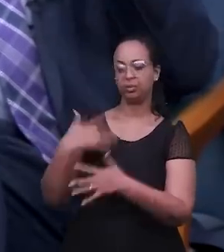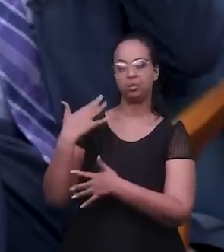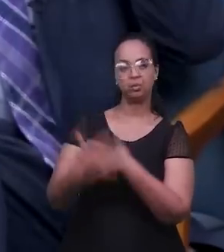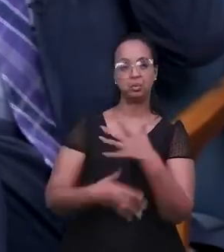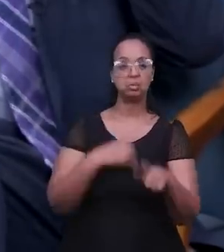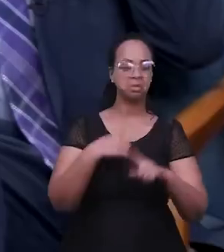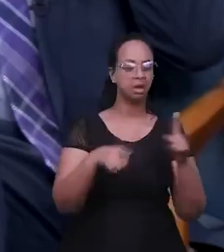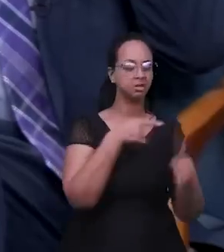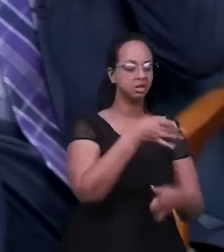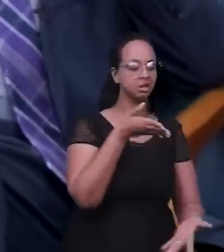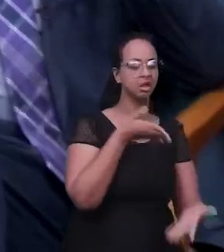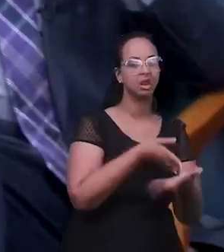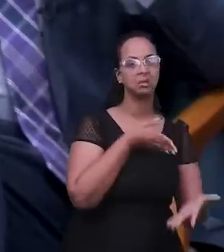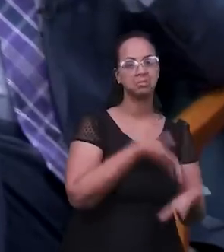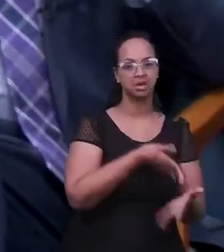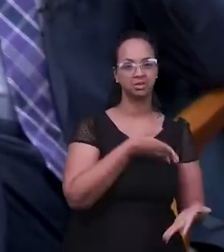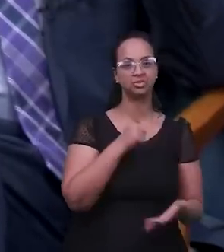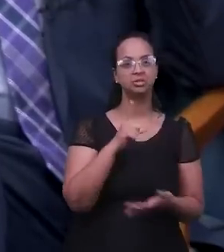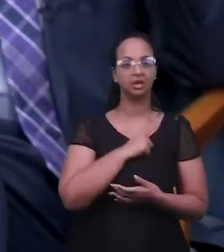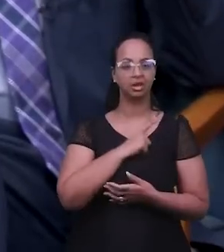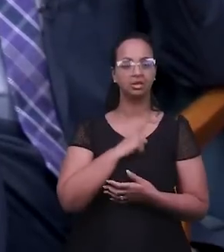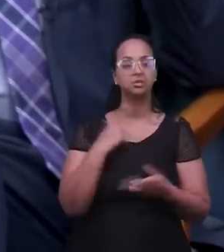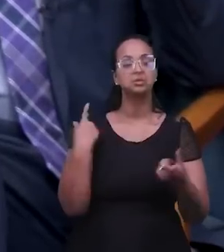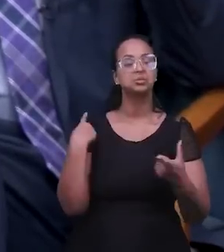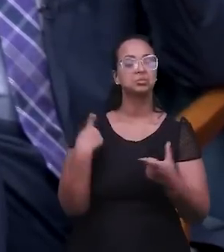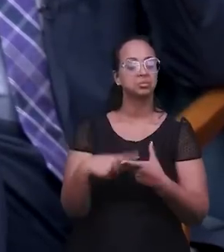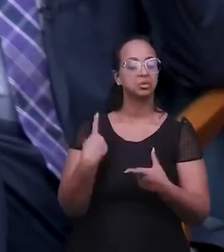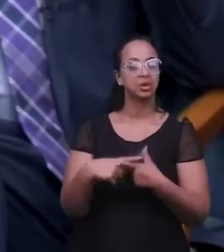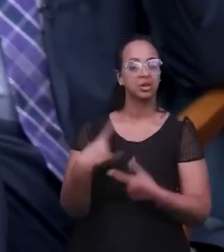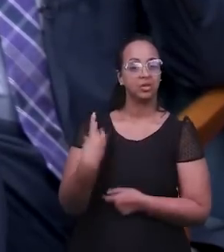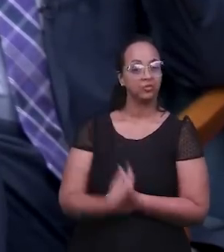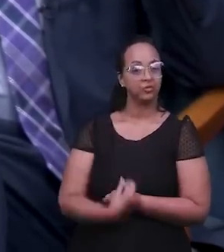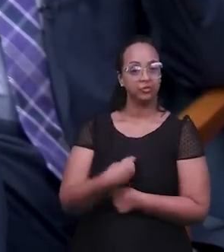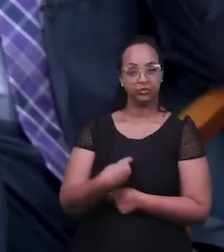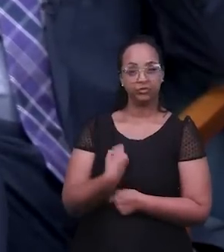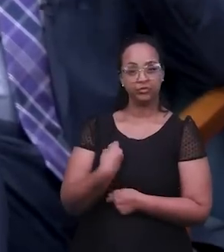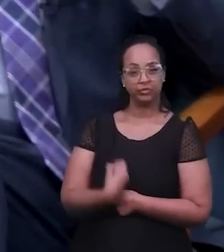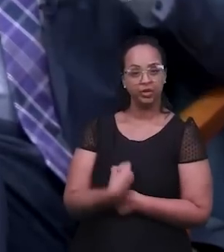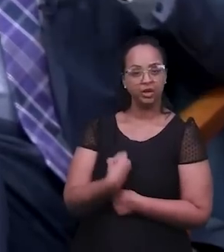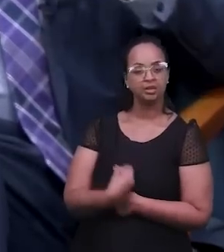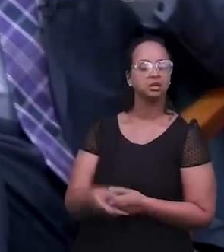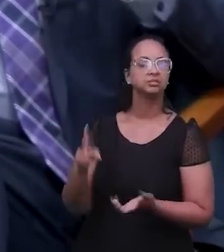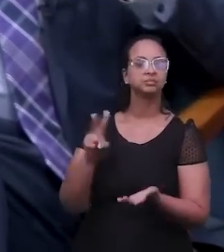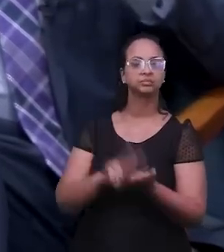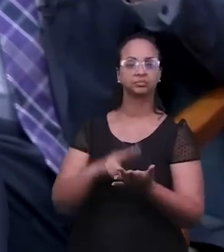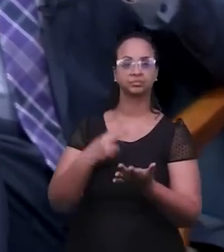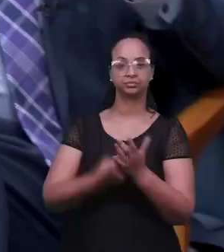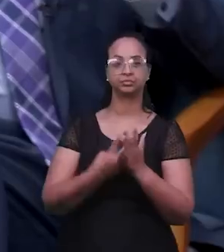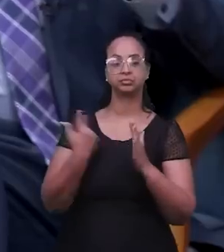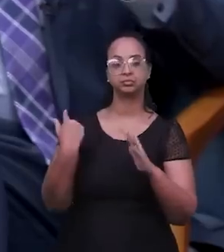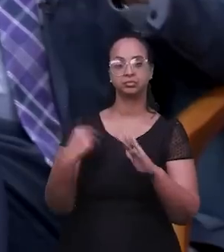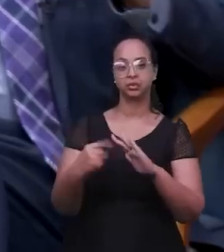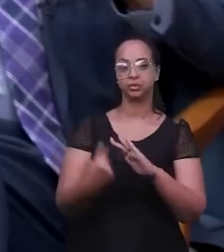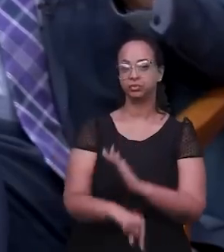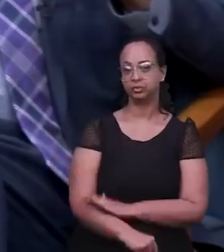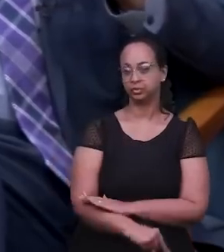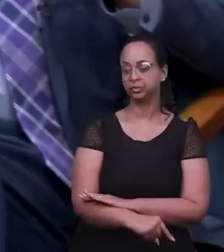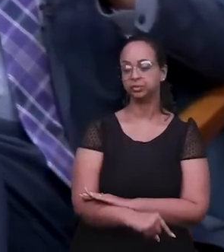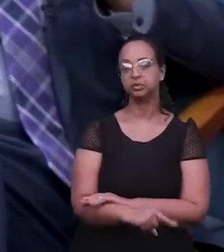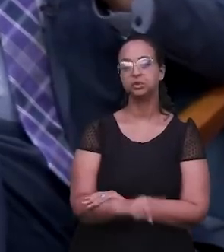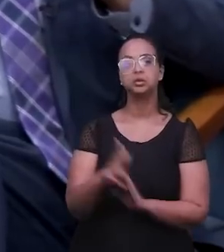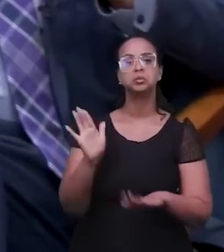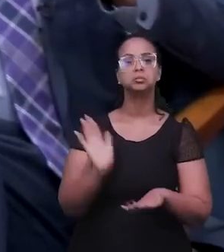dessa. Tanto isso é verdade que a ciência nunca definiu vida. Então, a vida ali, no aspecto mais